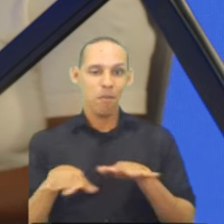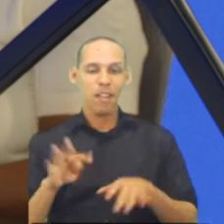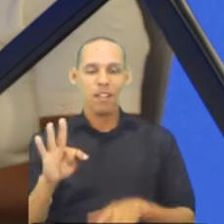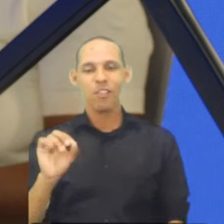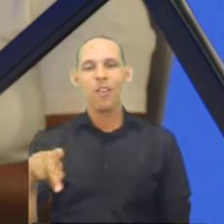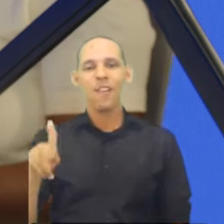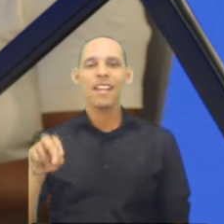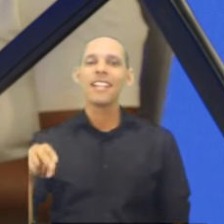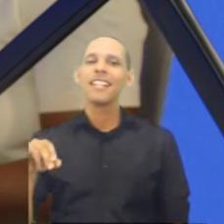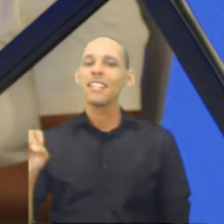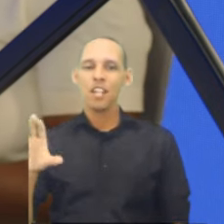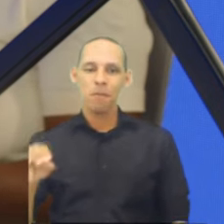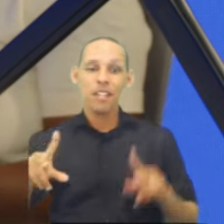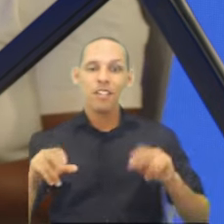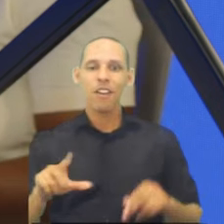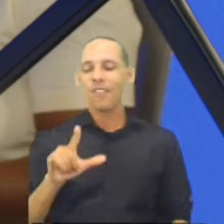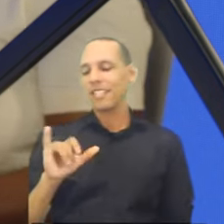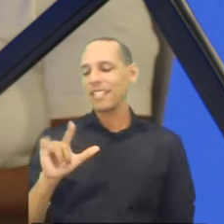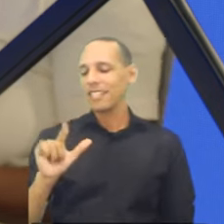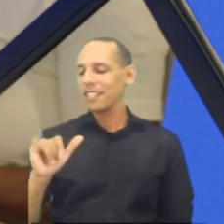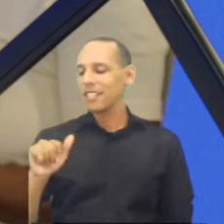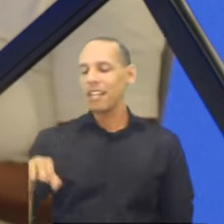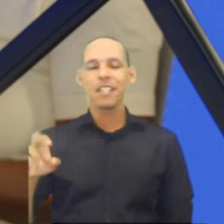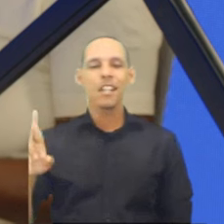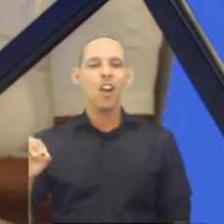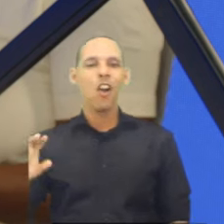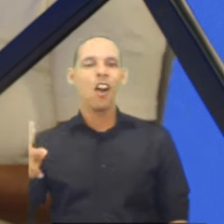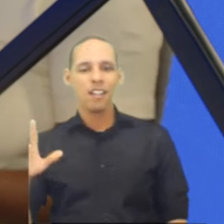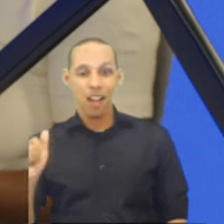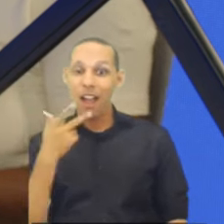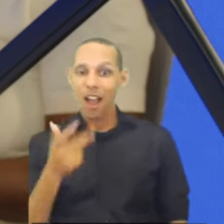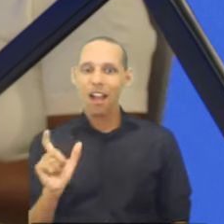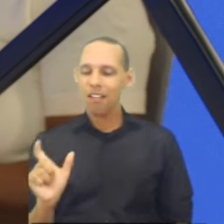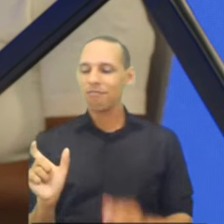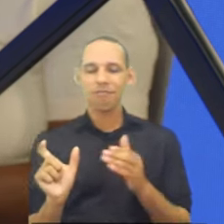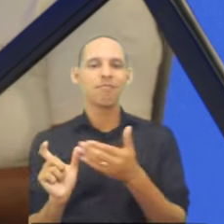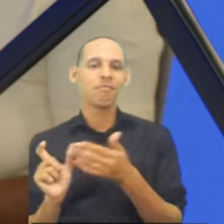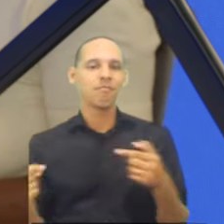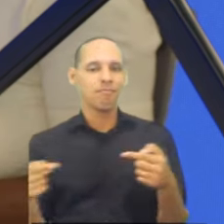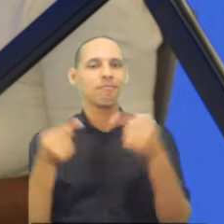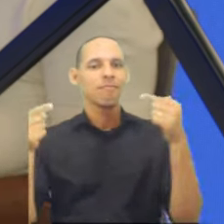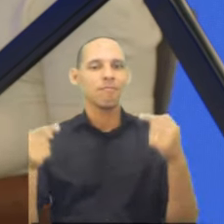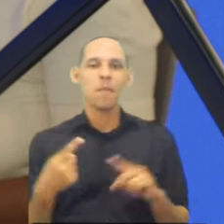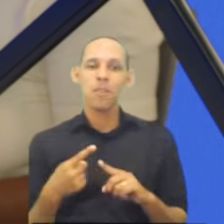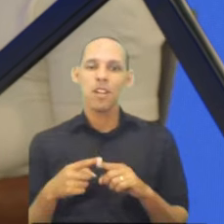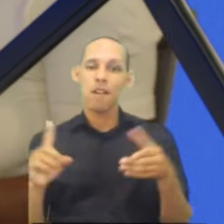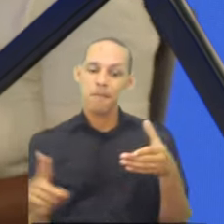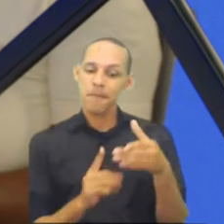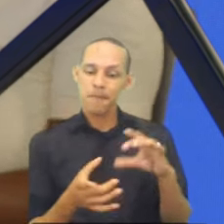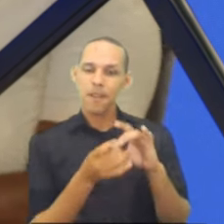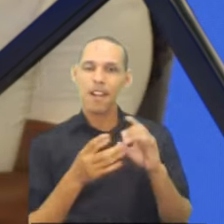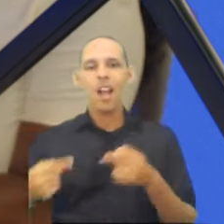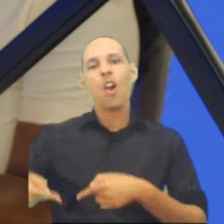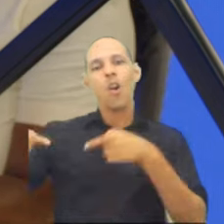tokenismo da do diversity washing Como diz a Lilian Rocha que é um termo que ela vale muito para isso o